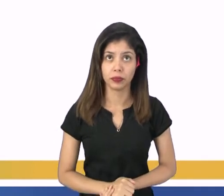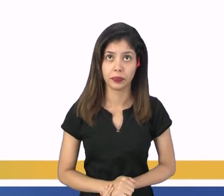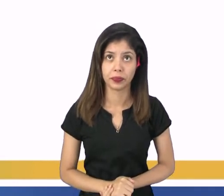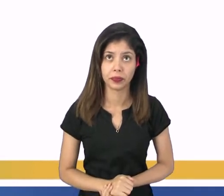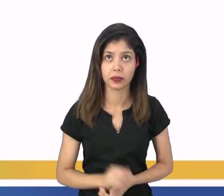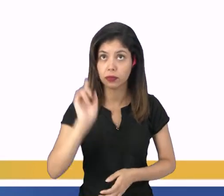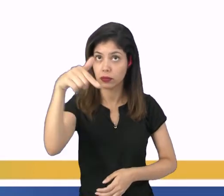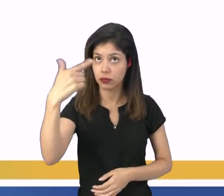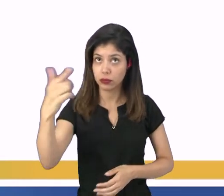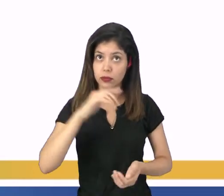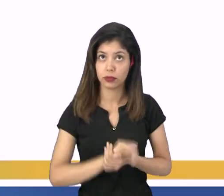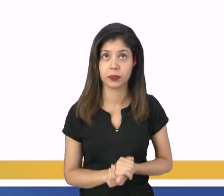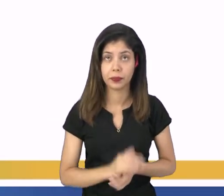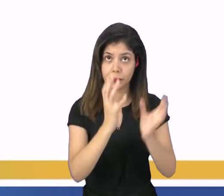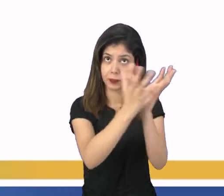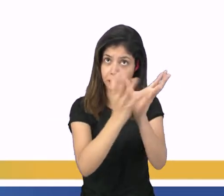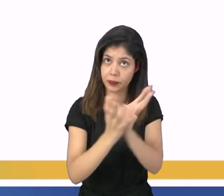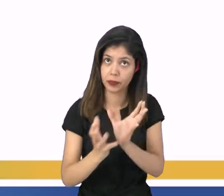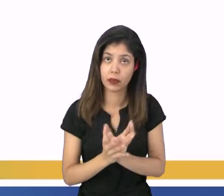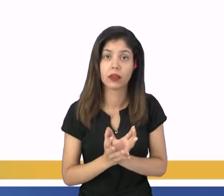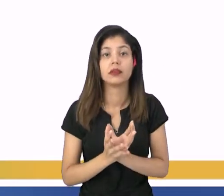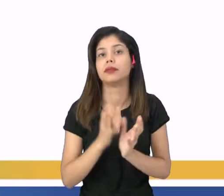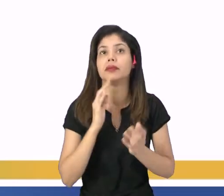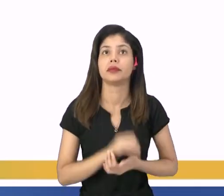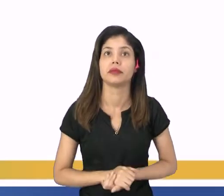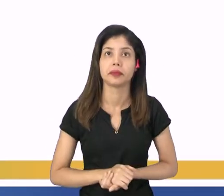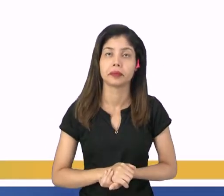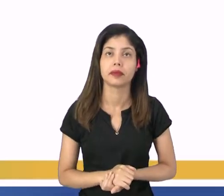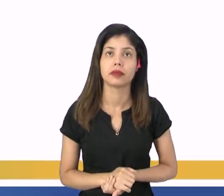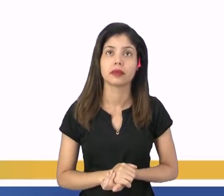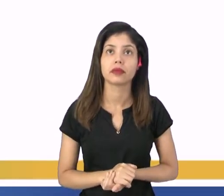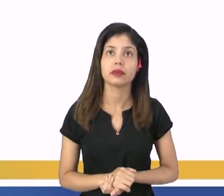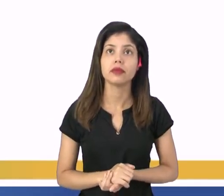Então, outros grupos de origens,